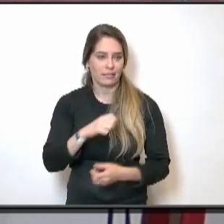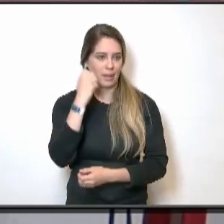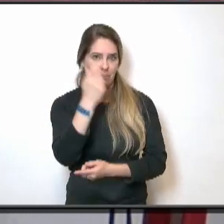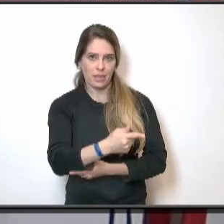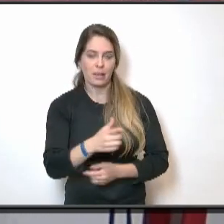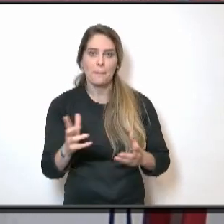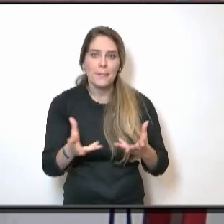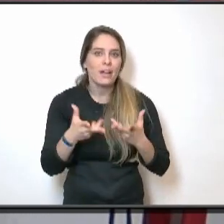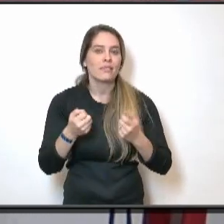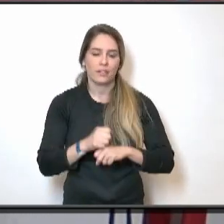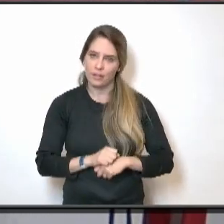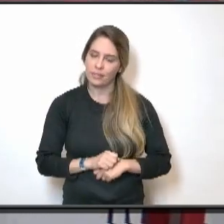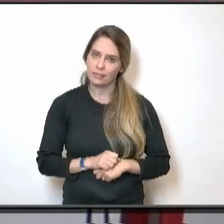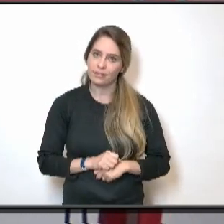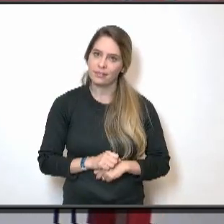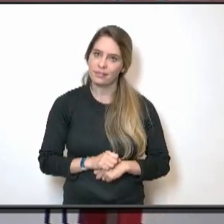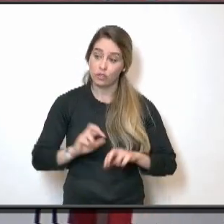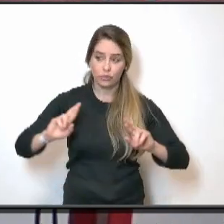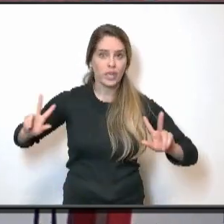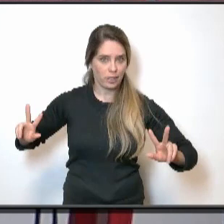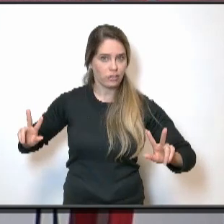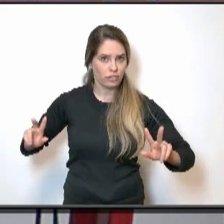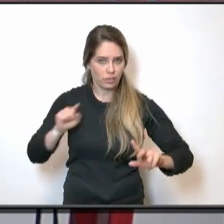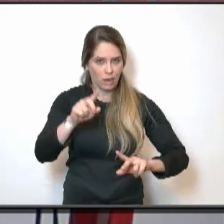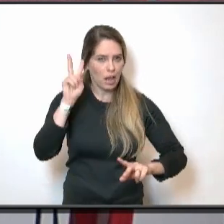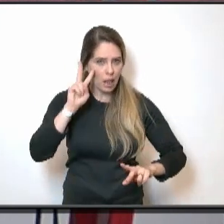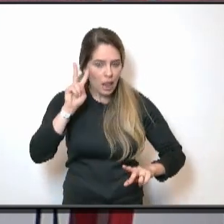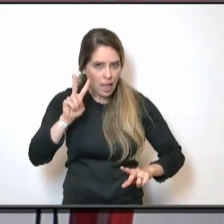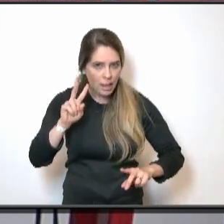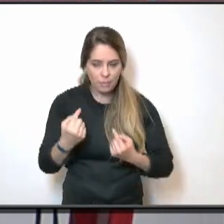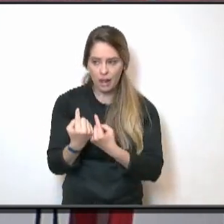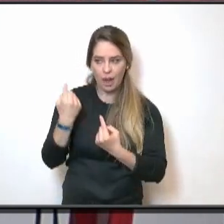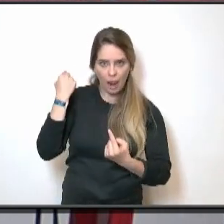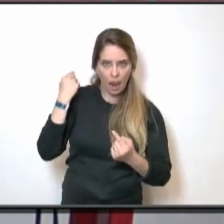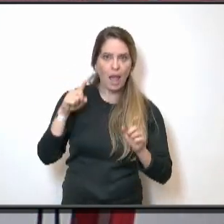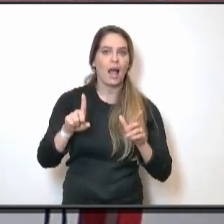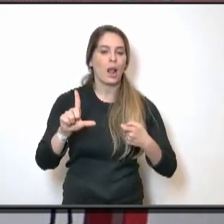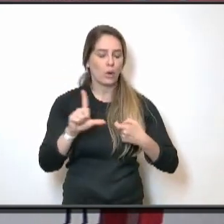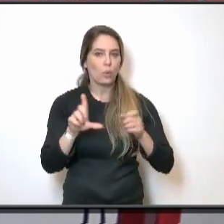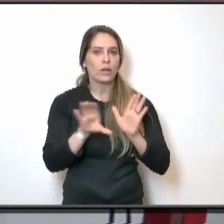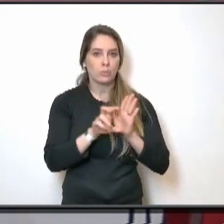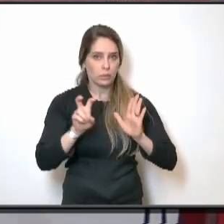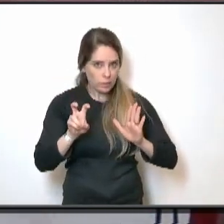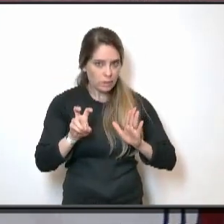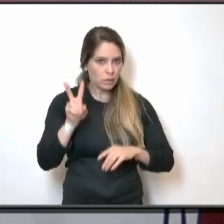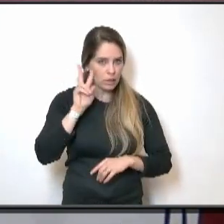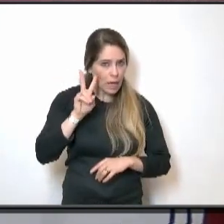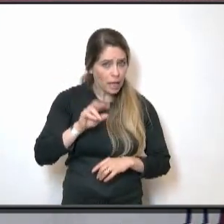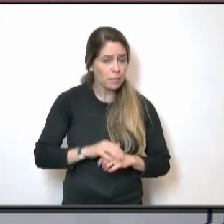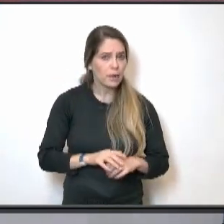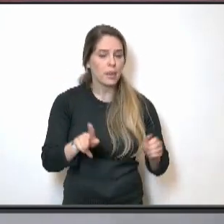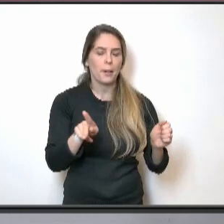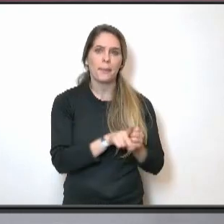lembrar que quando aquele milagre da pesca maravilhosa aconteceu lá em Lucas capítulo 5, Pedro tem